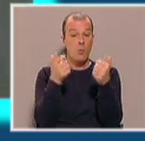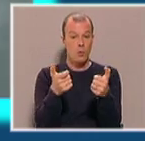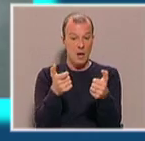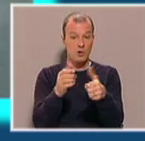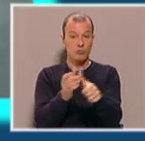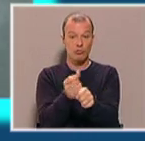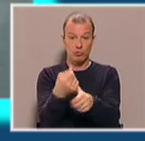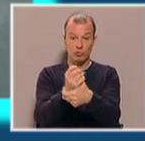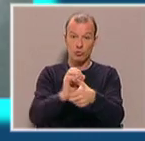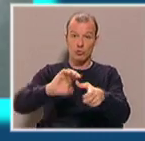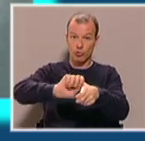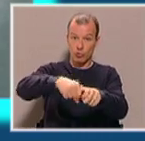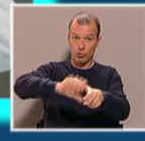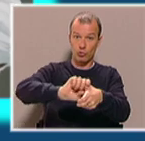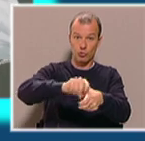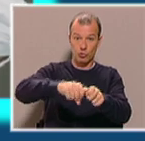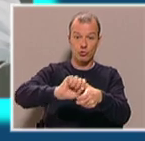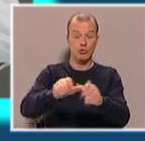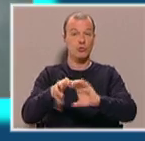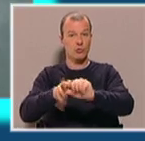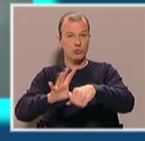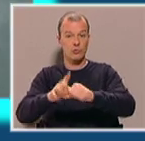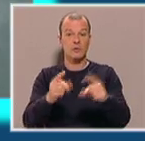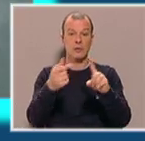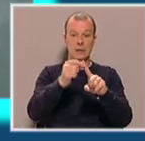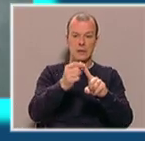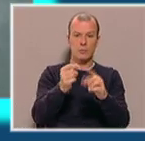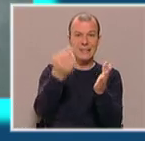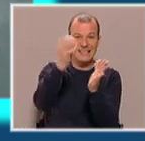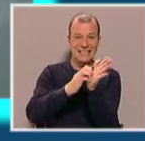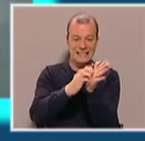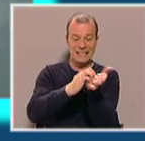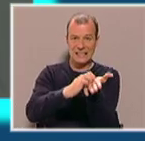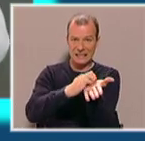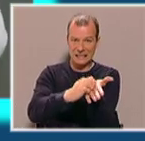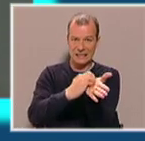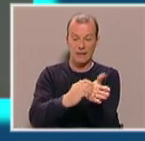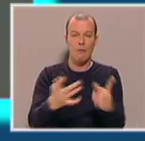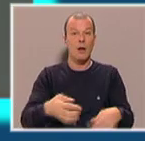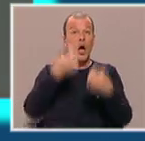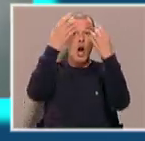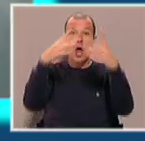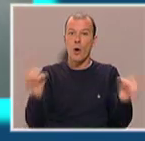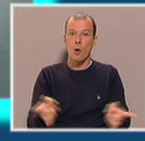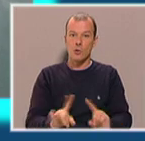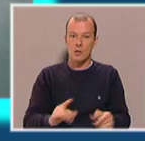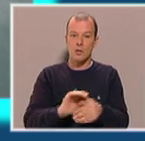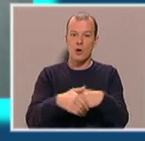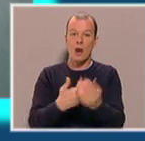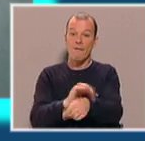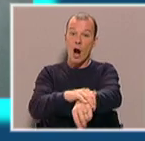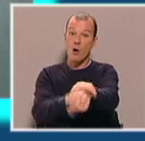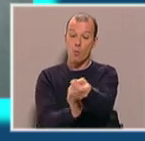esfregados no sentido rotativo e as pontas dos dedos nas palmas da mão oposta. Não se esqueça de lavar os